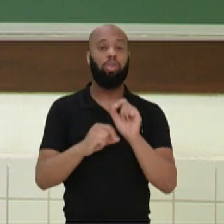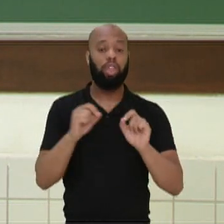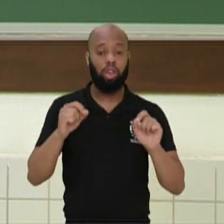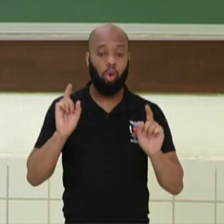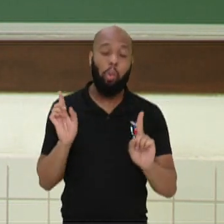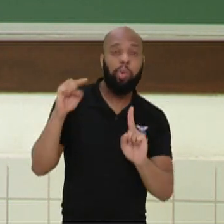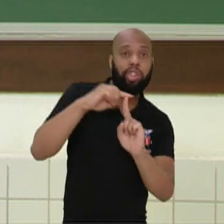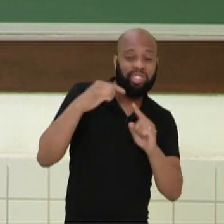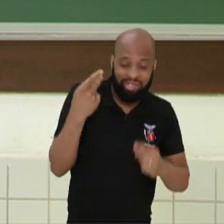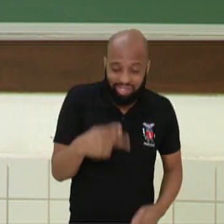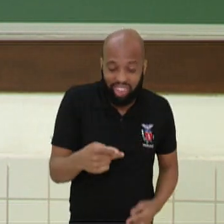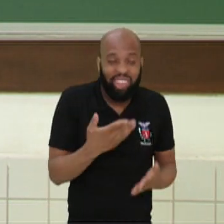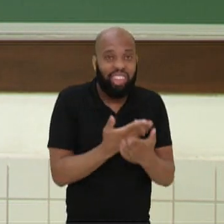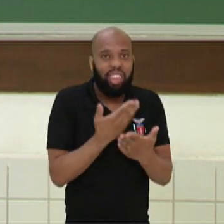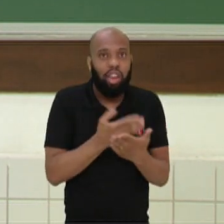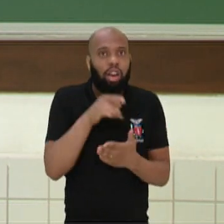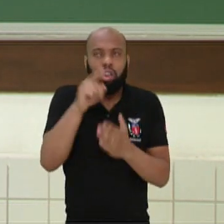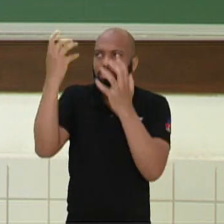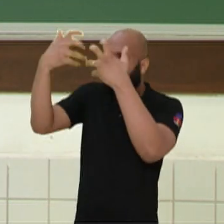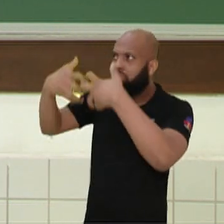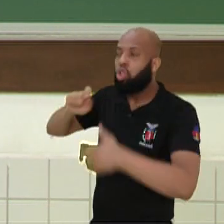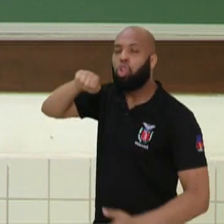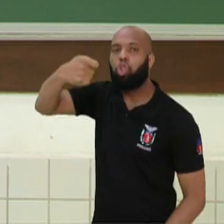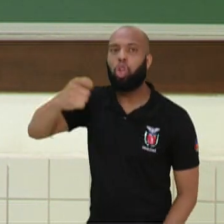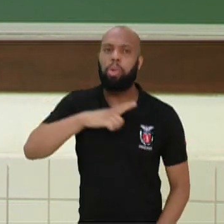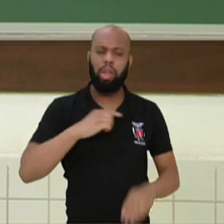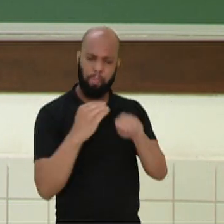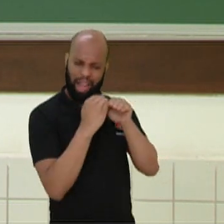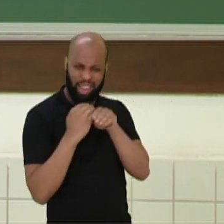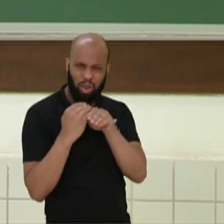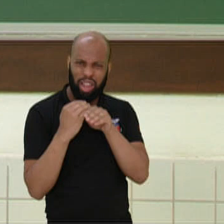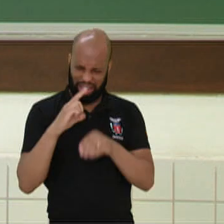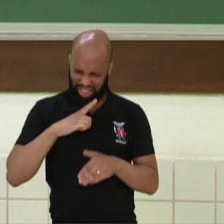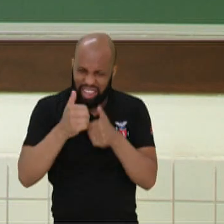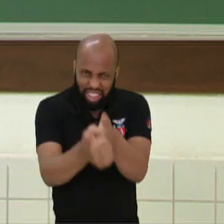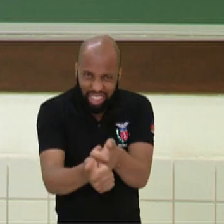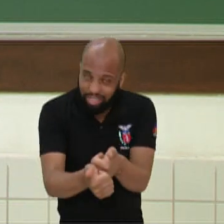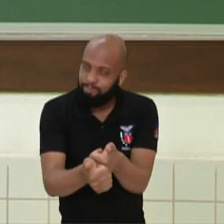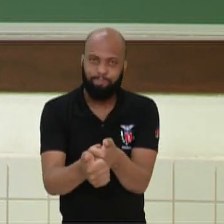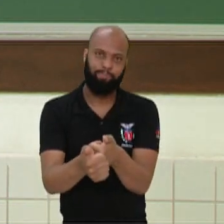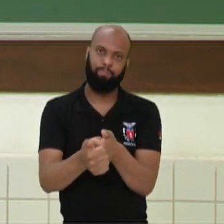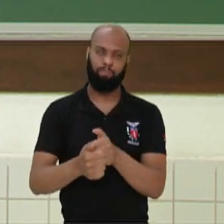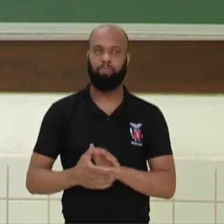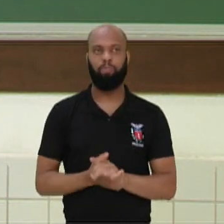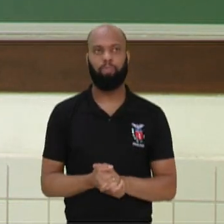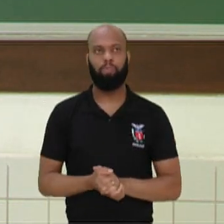fazer refletir, vocês pensarem sobre esses padrões e se realmente nós devemos segui-los.